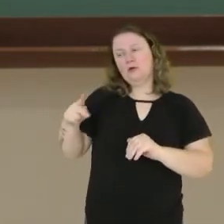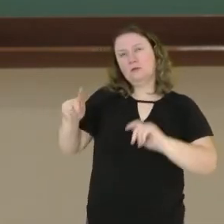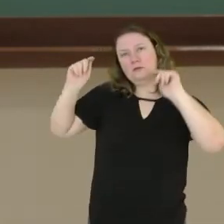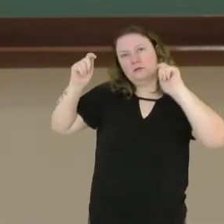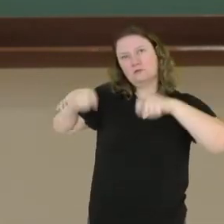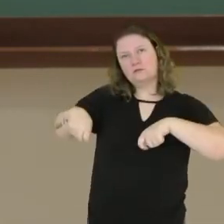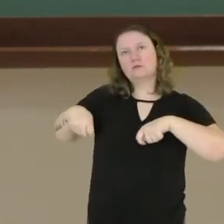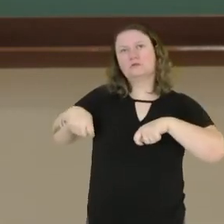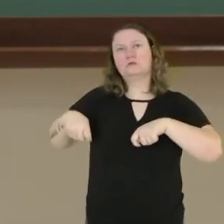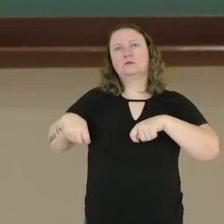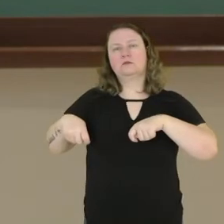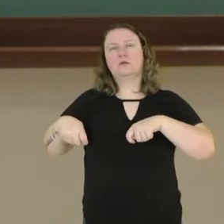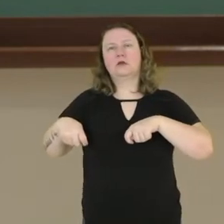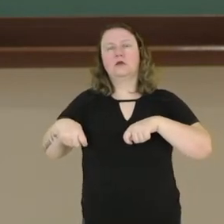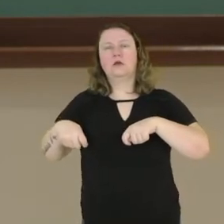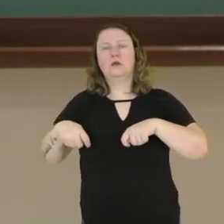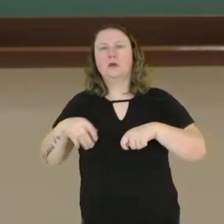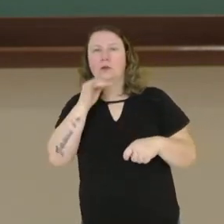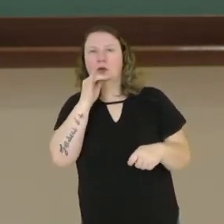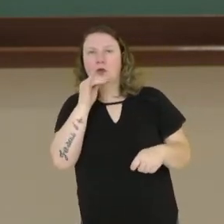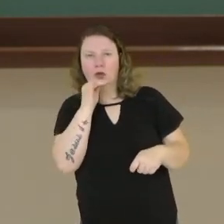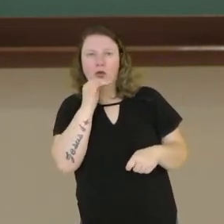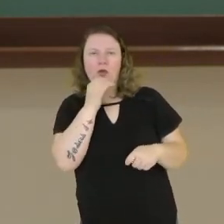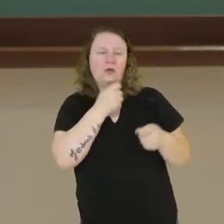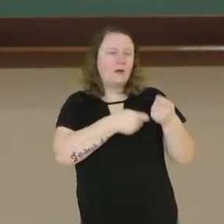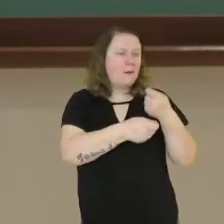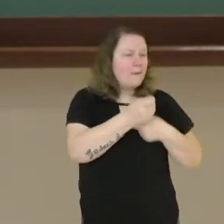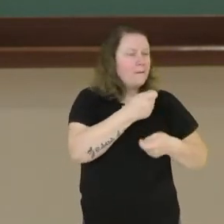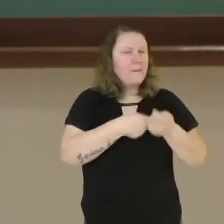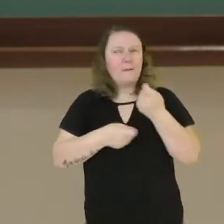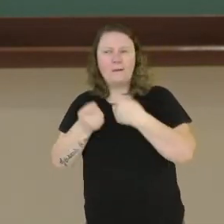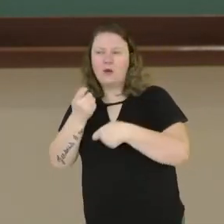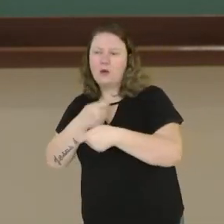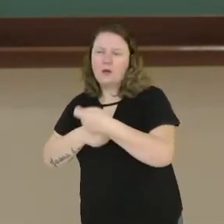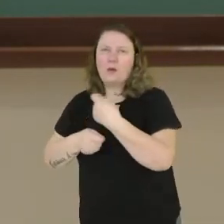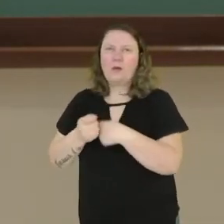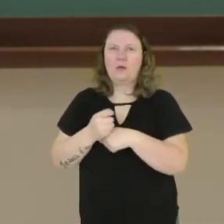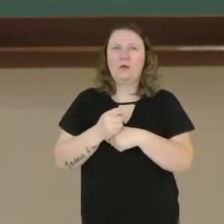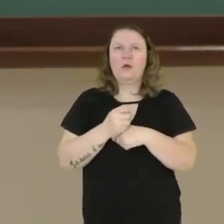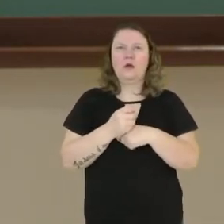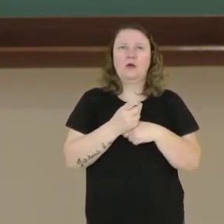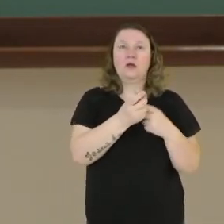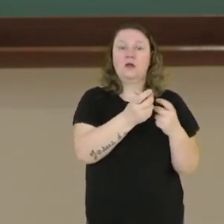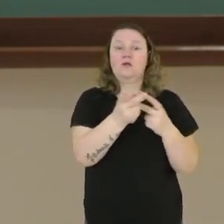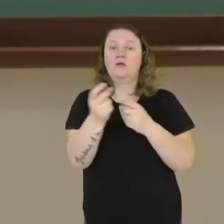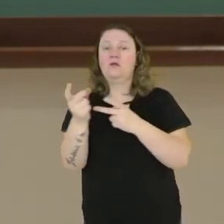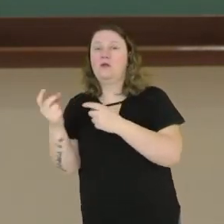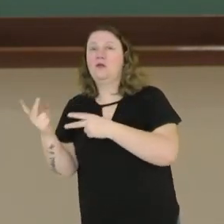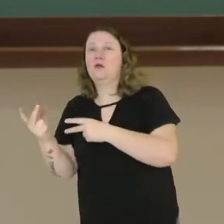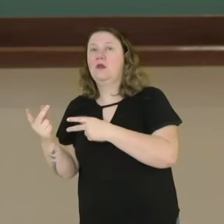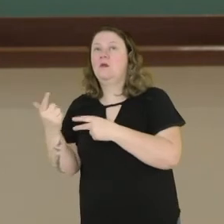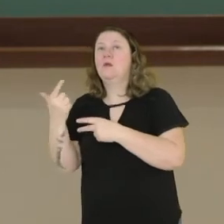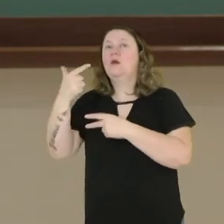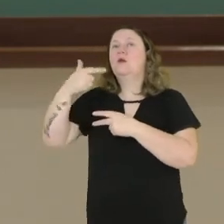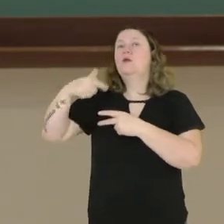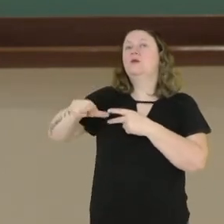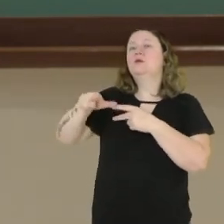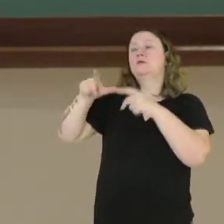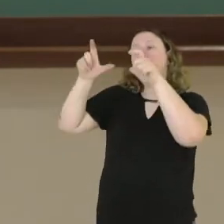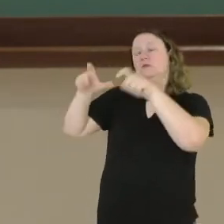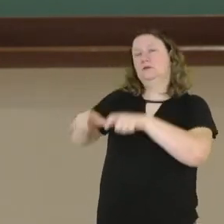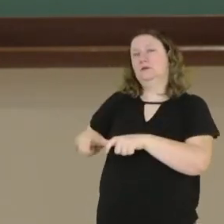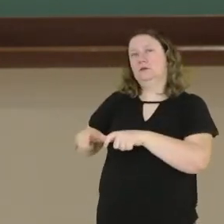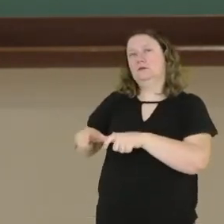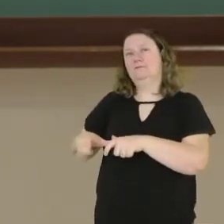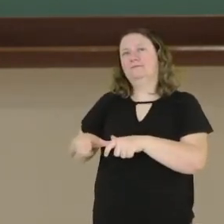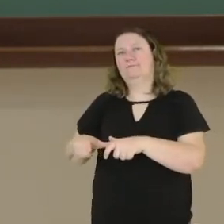e colocar o seu comércio, os seus produtos para fora da América. Ele está fechado, ele não